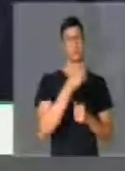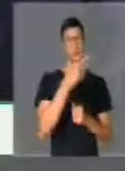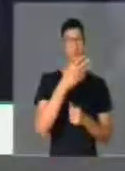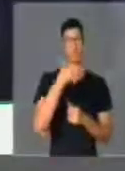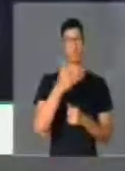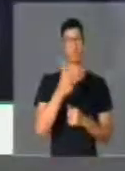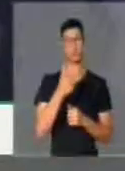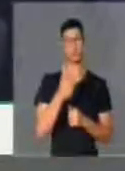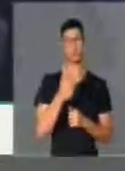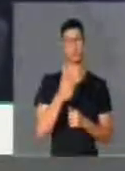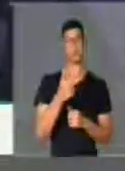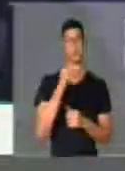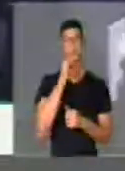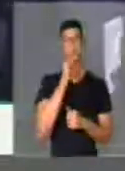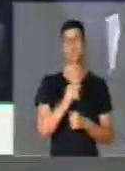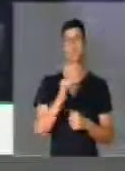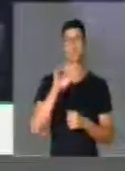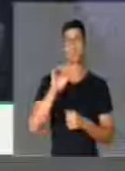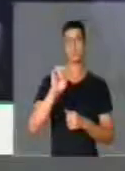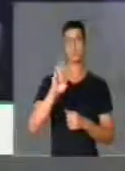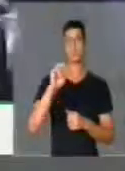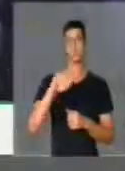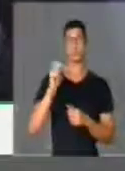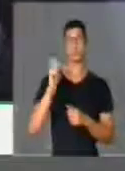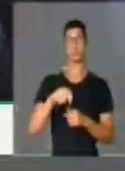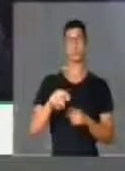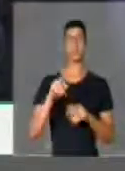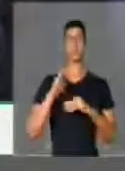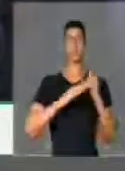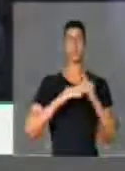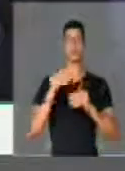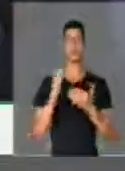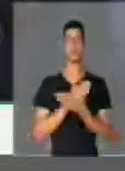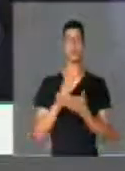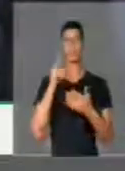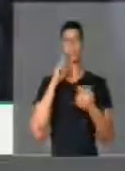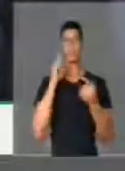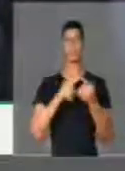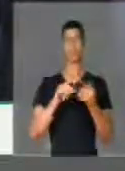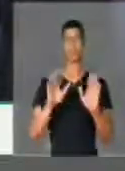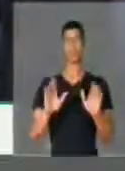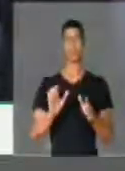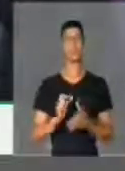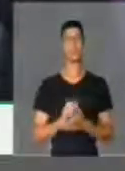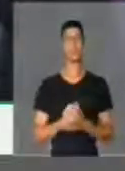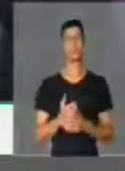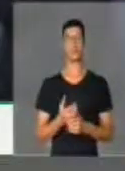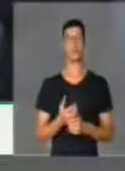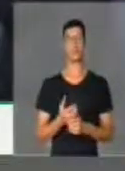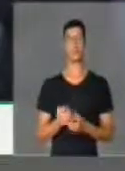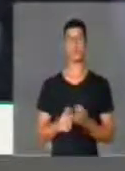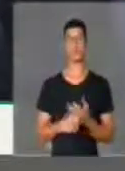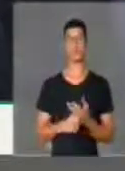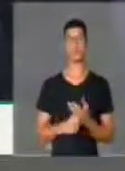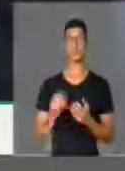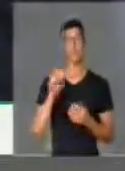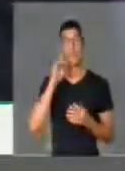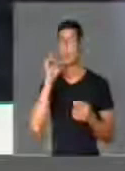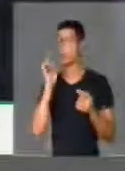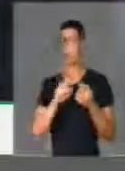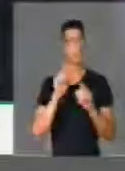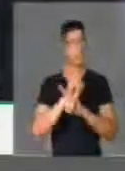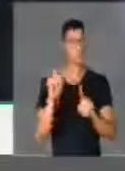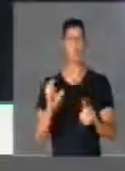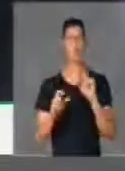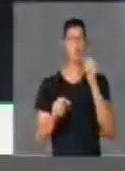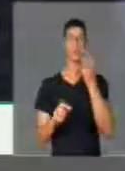131 diz que questão de ordem tem que ser sobre algo objetivo. É objetivo. Não é objetivo